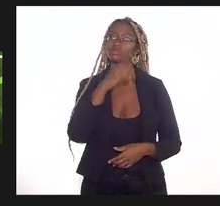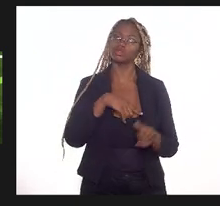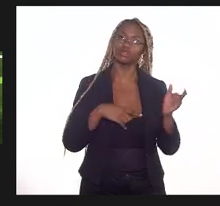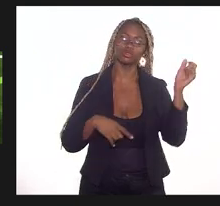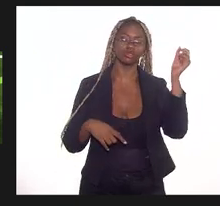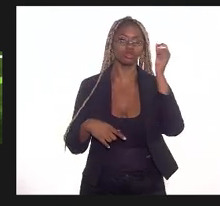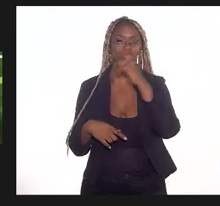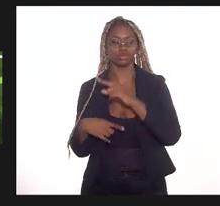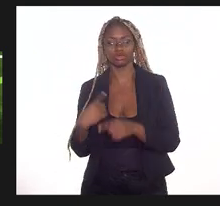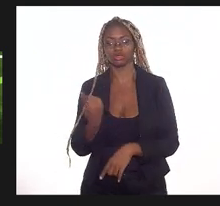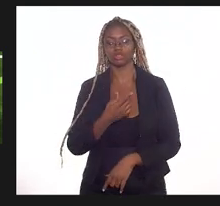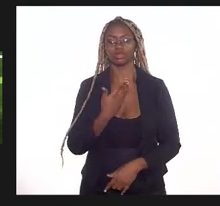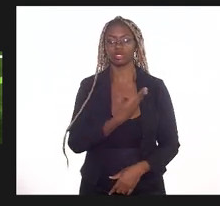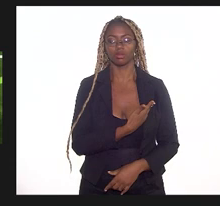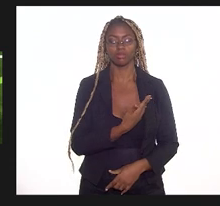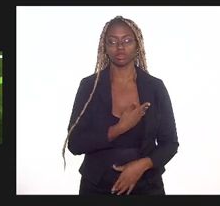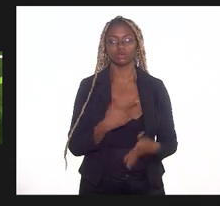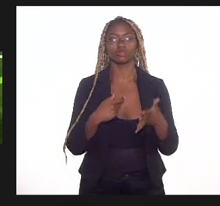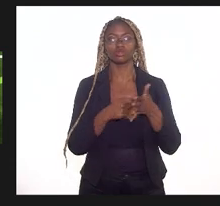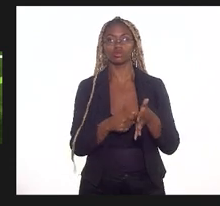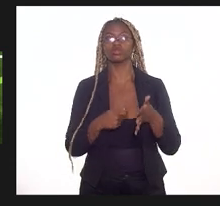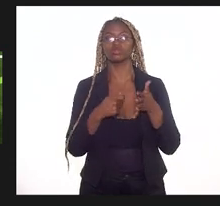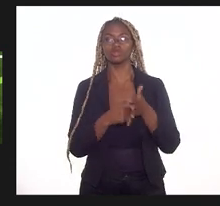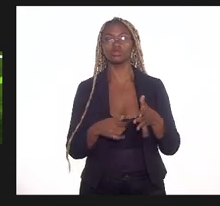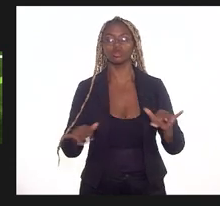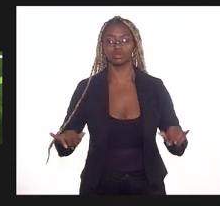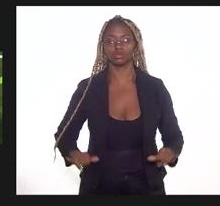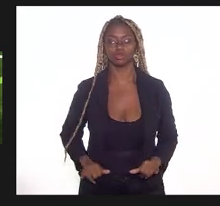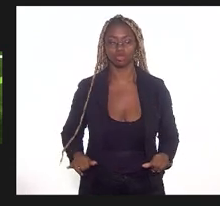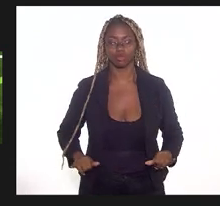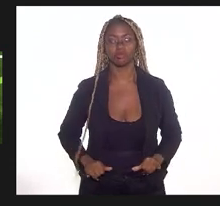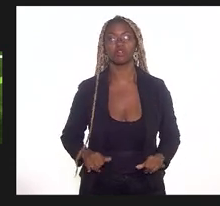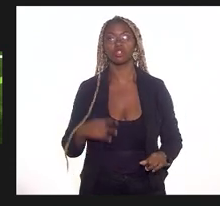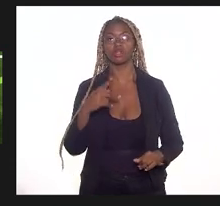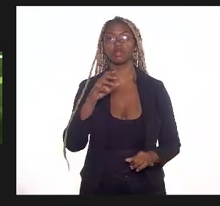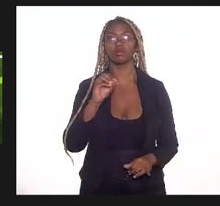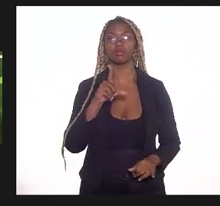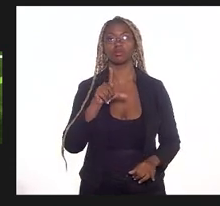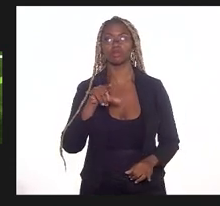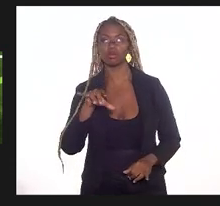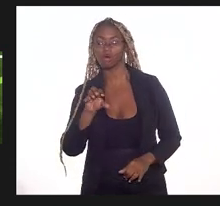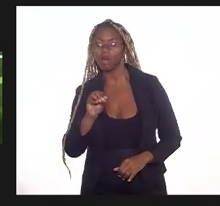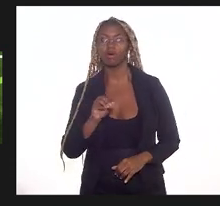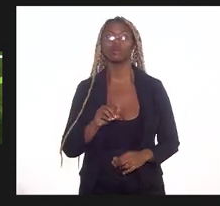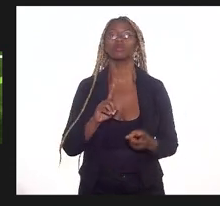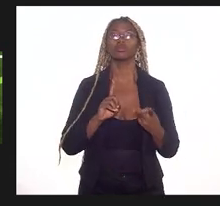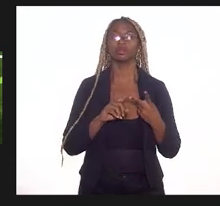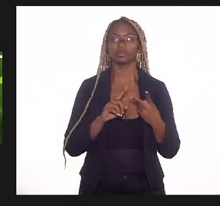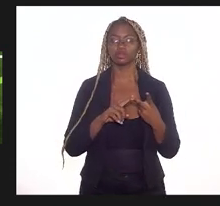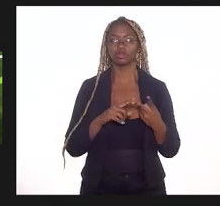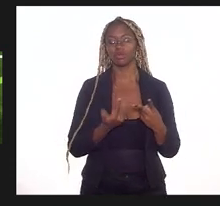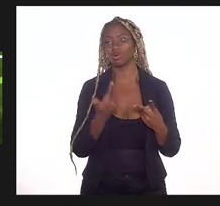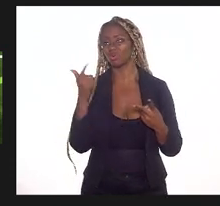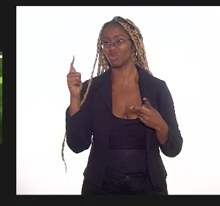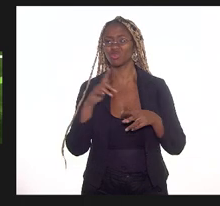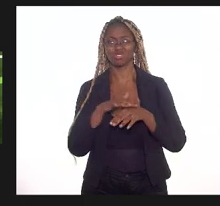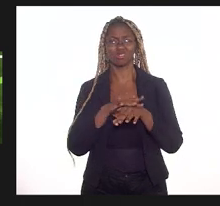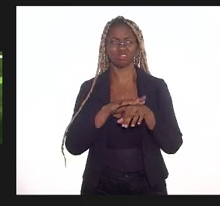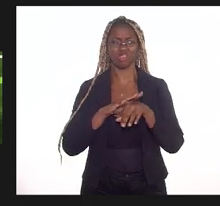né, os nossos queridos amigos guerreiros que sofreram com a polio, a gente tem outras